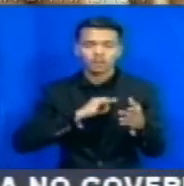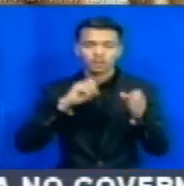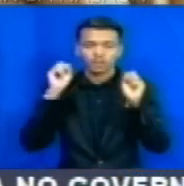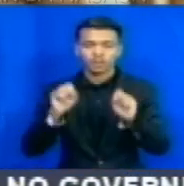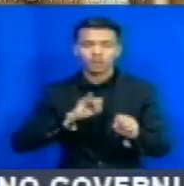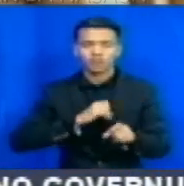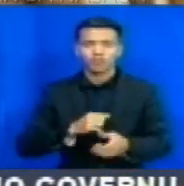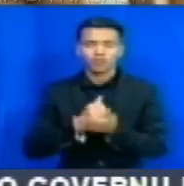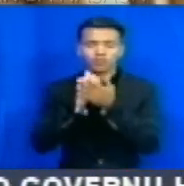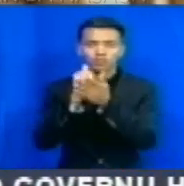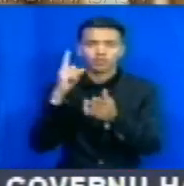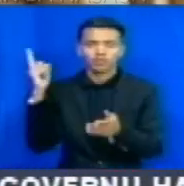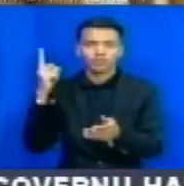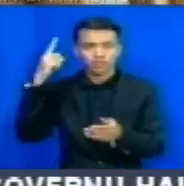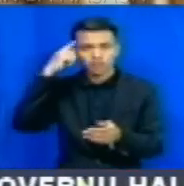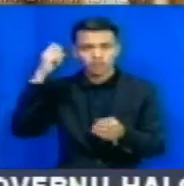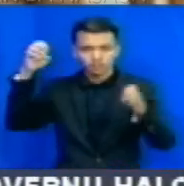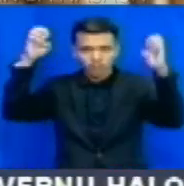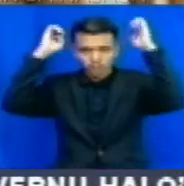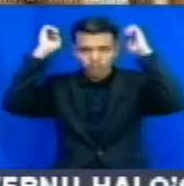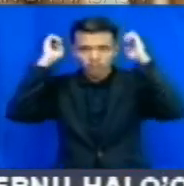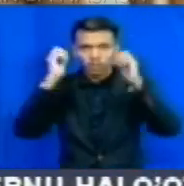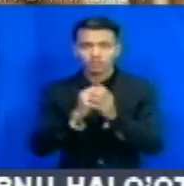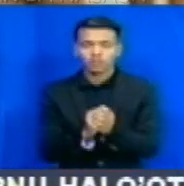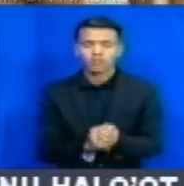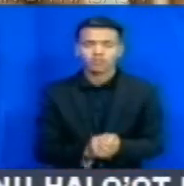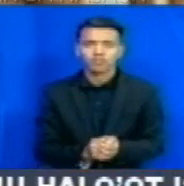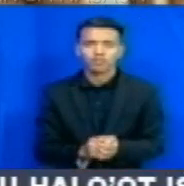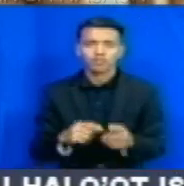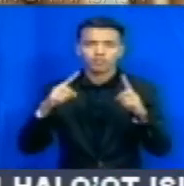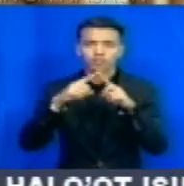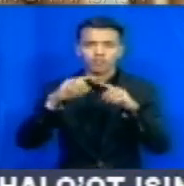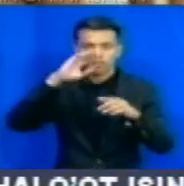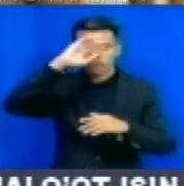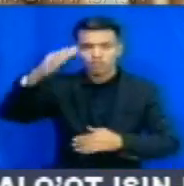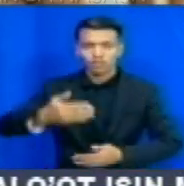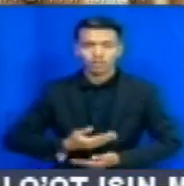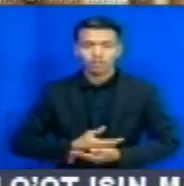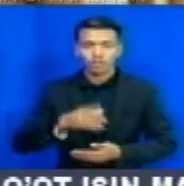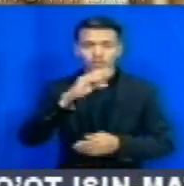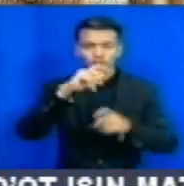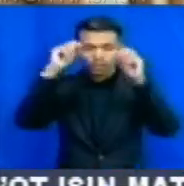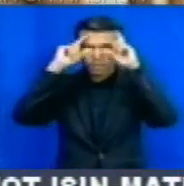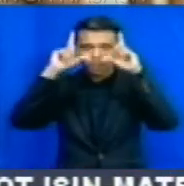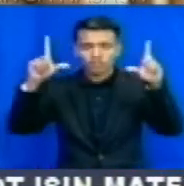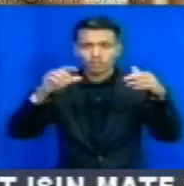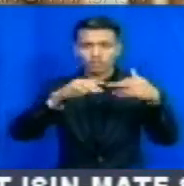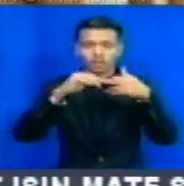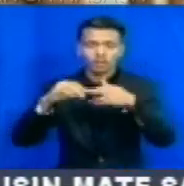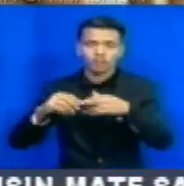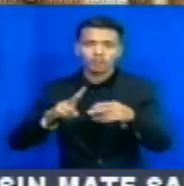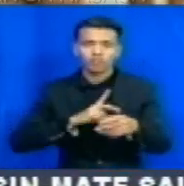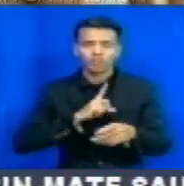também. Educação né, lá o Sebastião né bem simo cargo né, mas bem ba, um Timor né, um Sira Liu vem lá um né